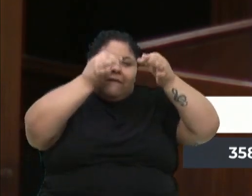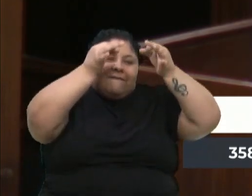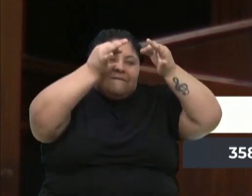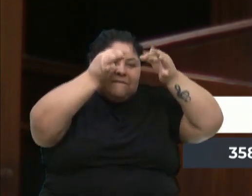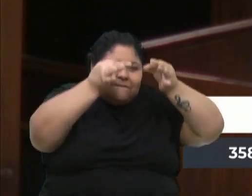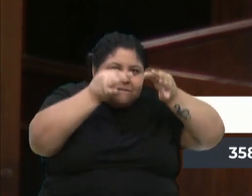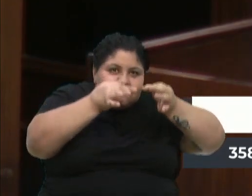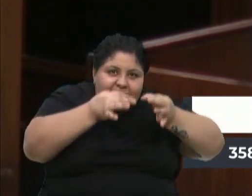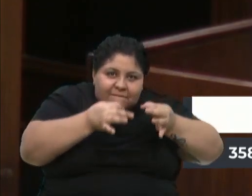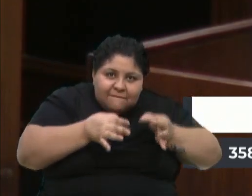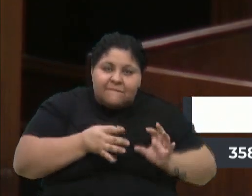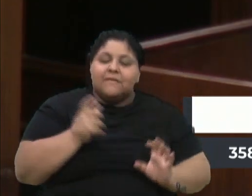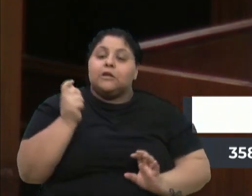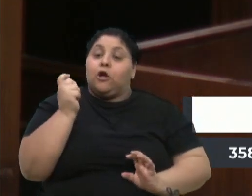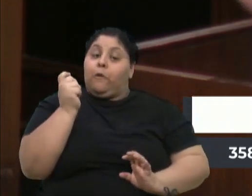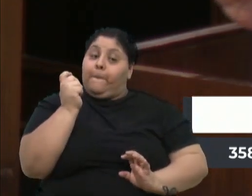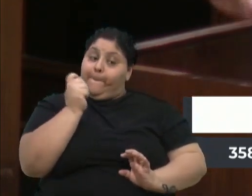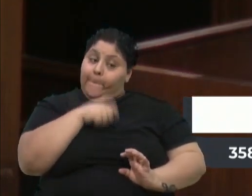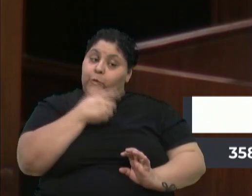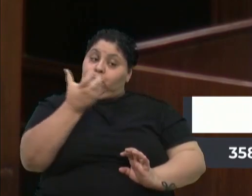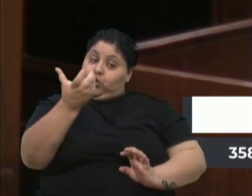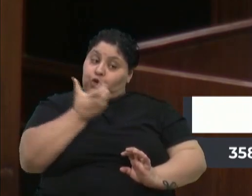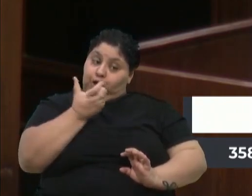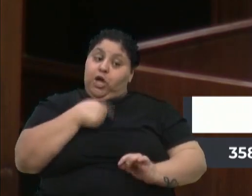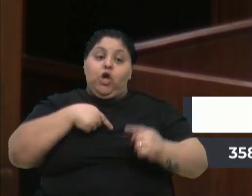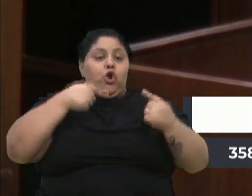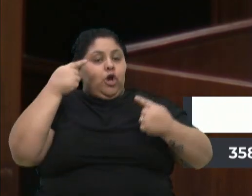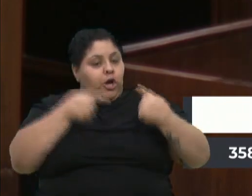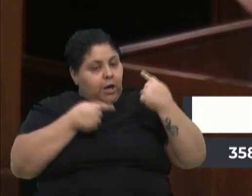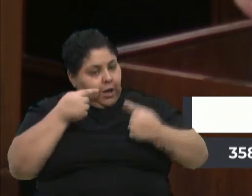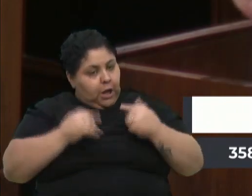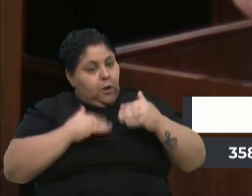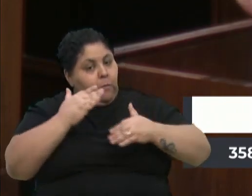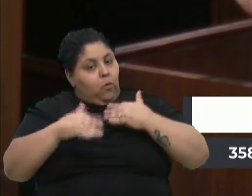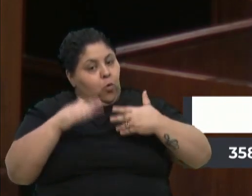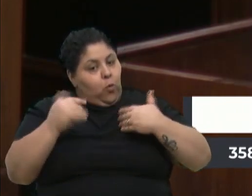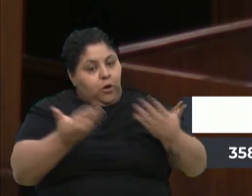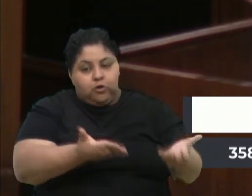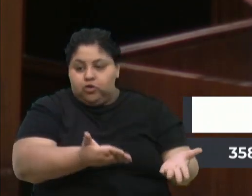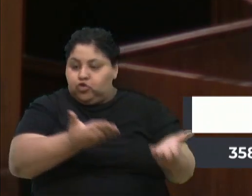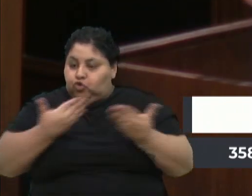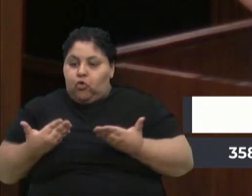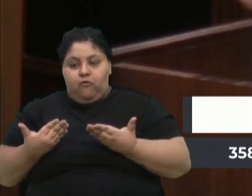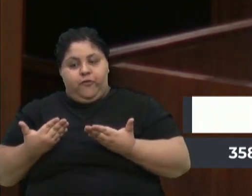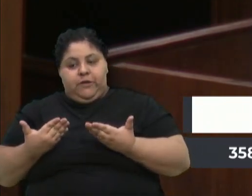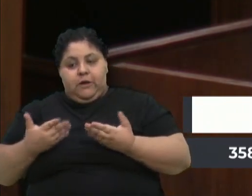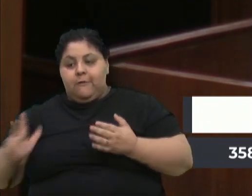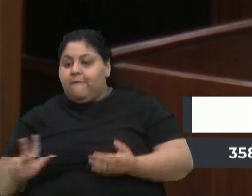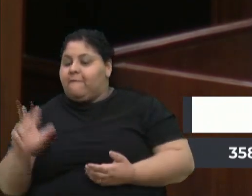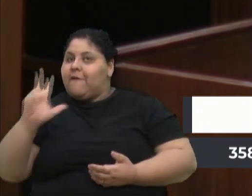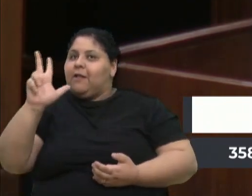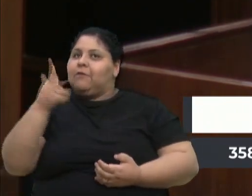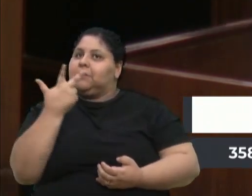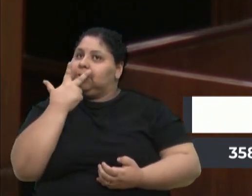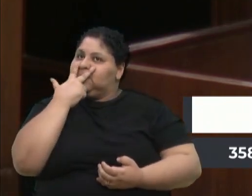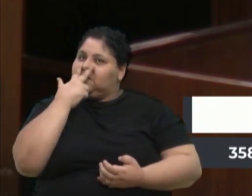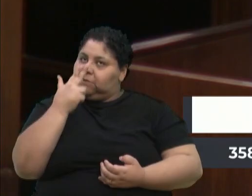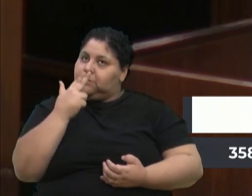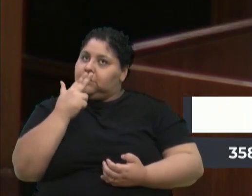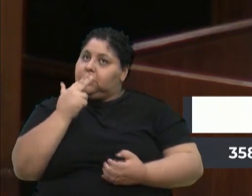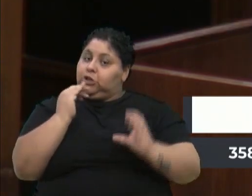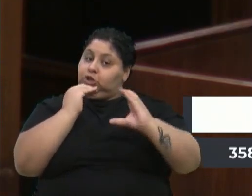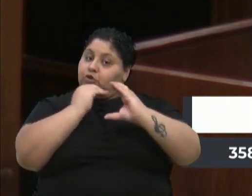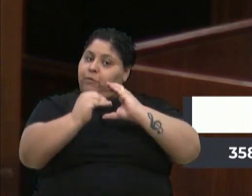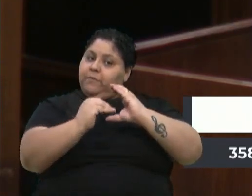né, e reclamo quando eu não sou convidado, quando a gente não é, sabe, valorizado desta forma, para a gente repassar para a